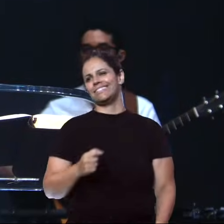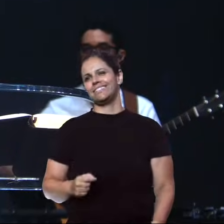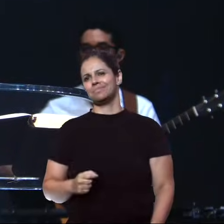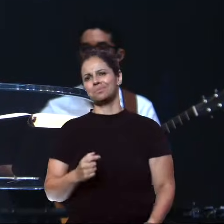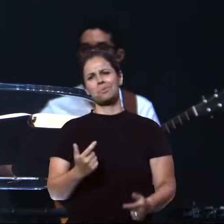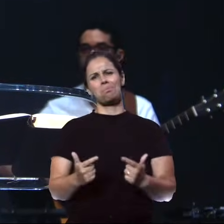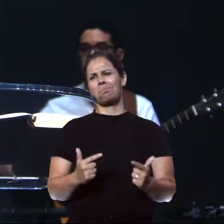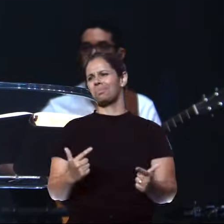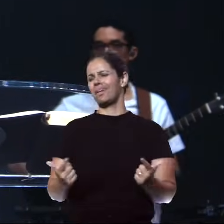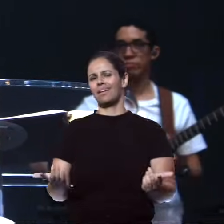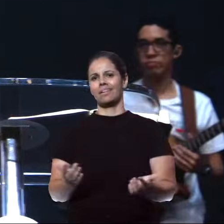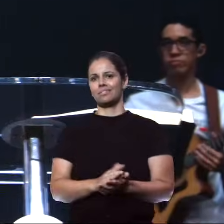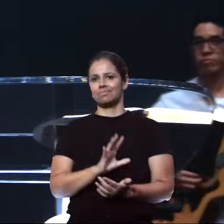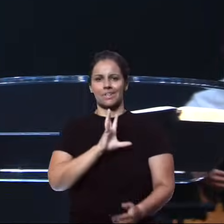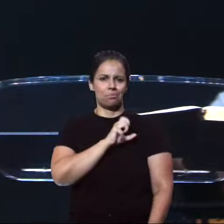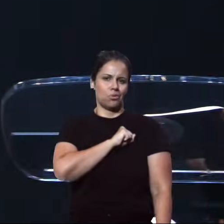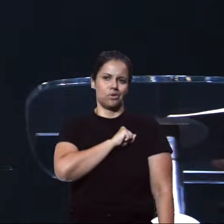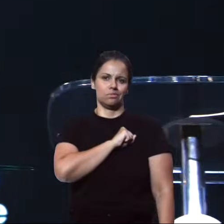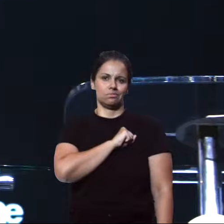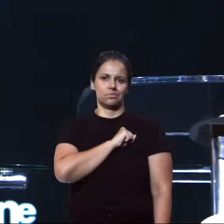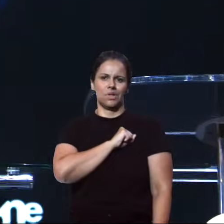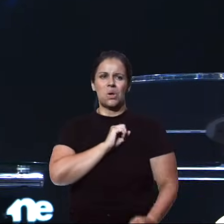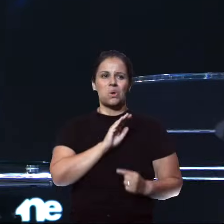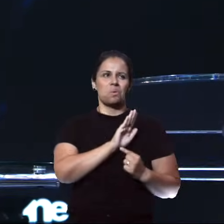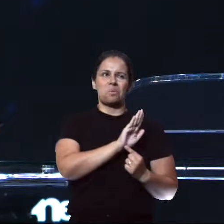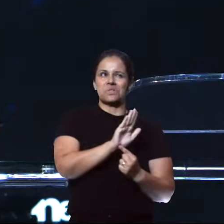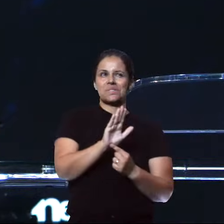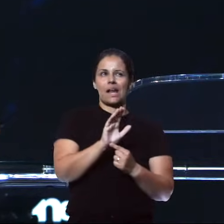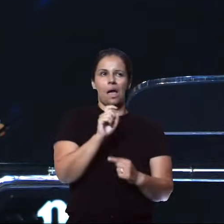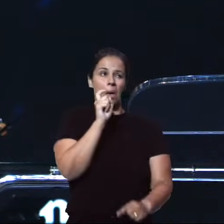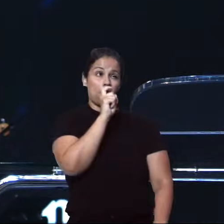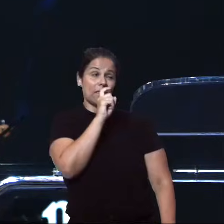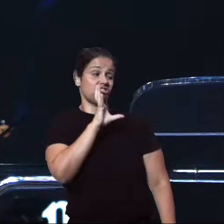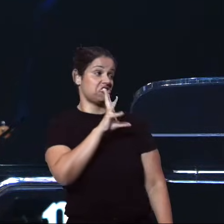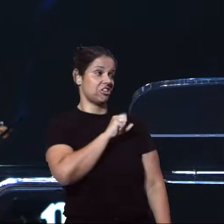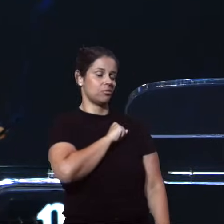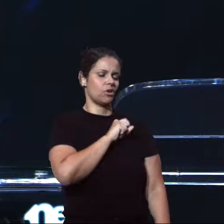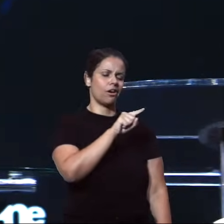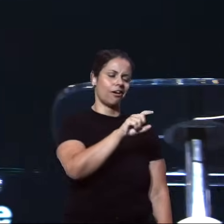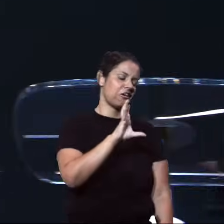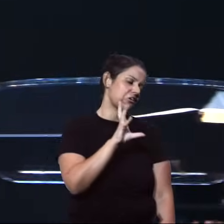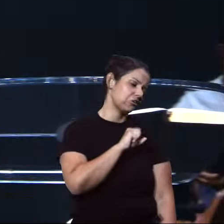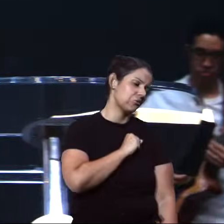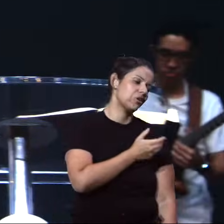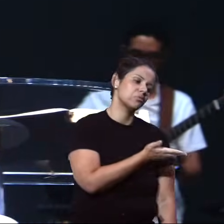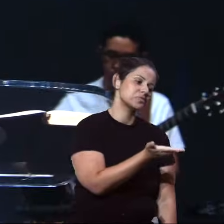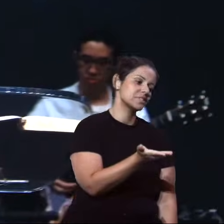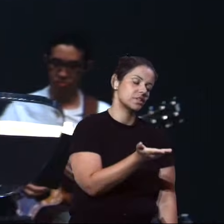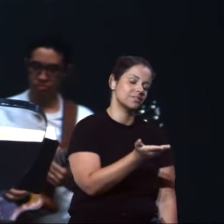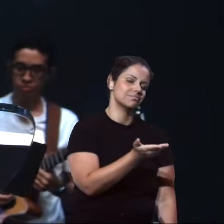pouco tempo, que é o amor. Qual que é a medida do amor? Como é que tem